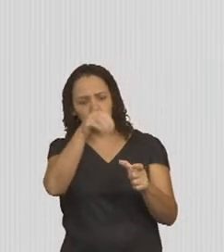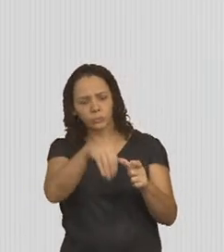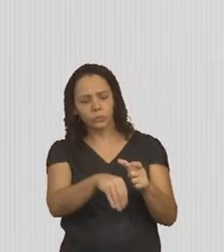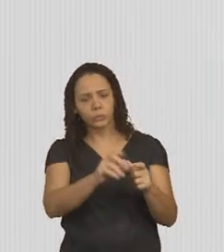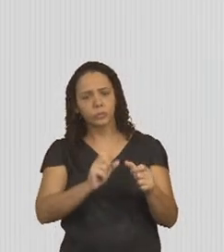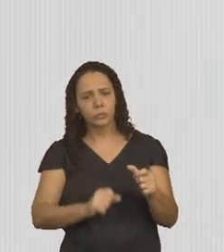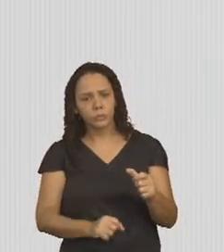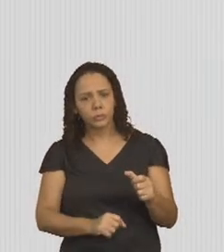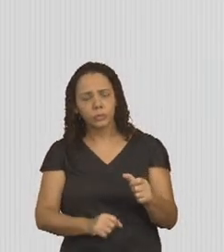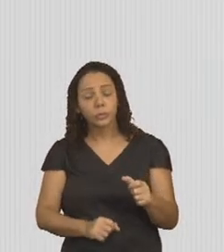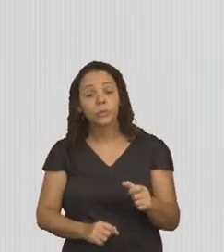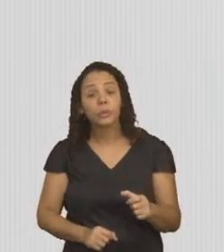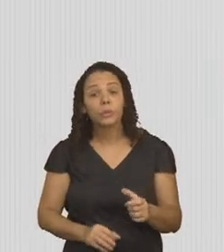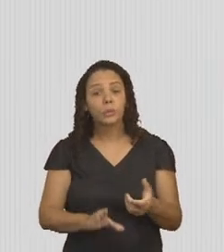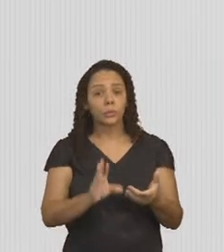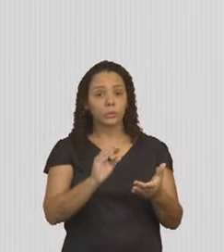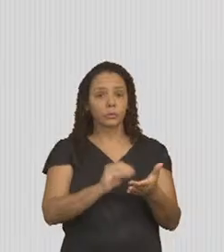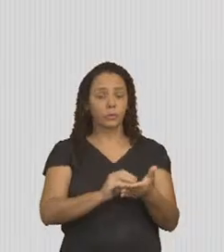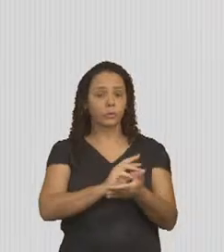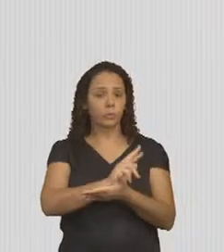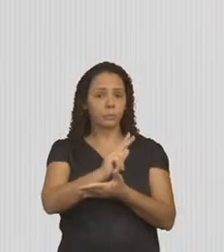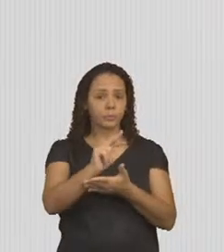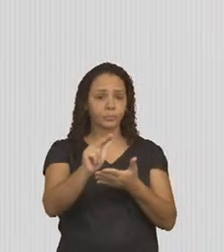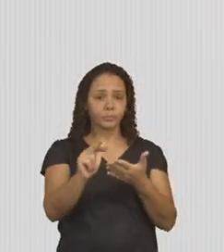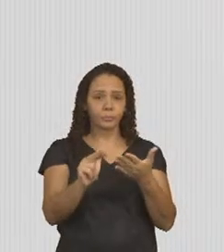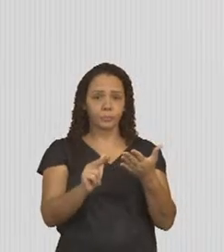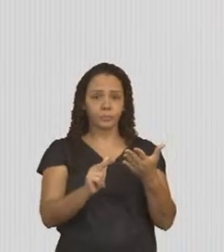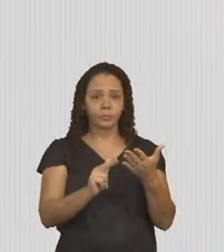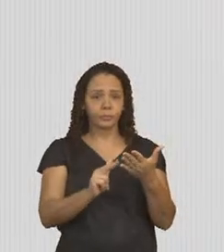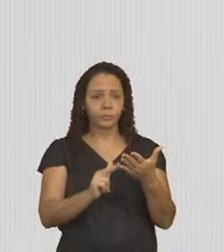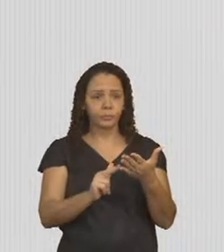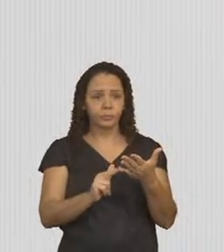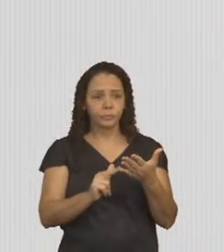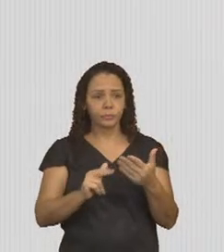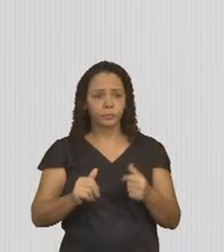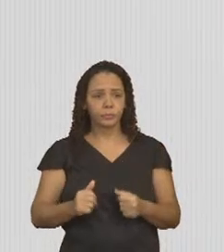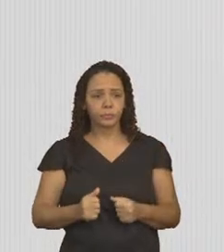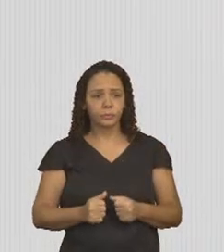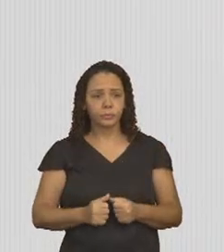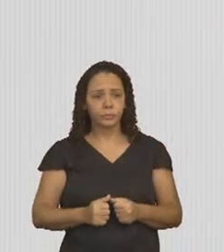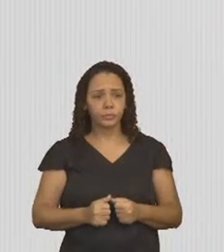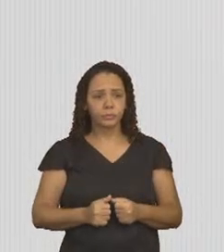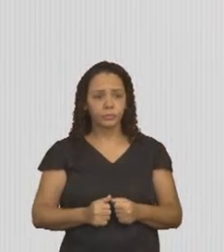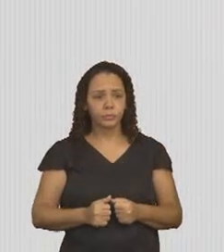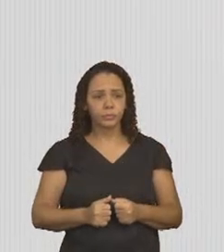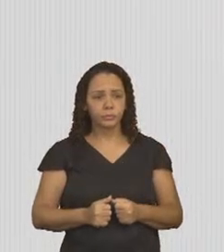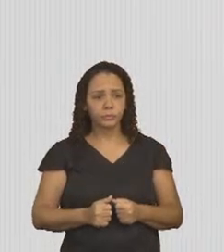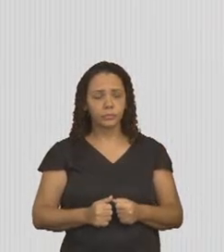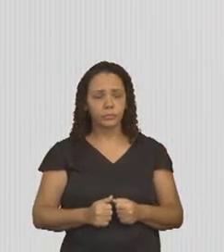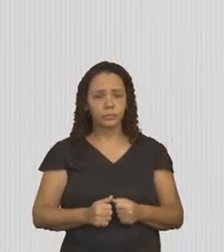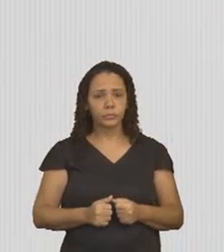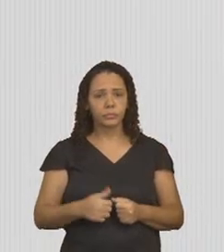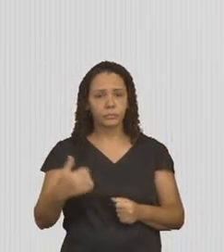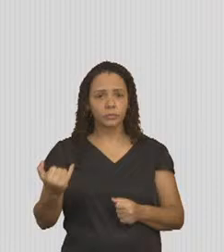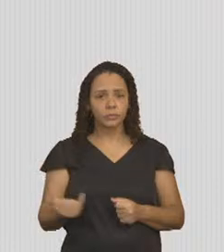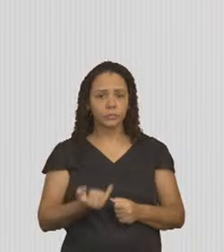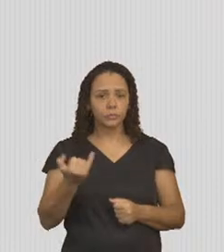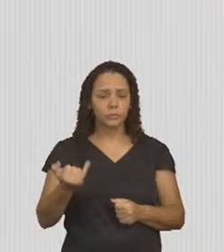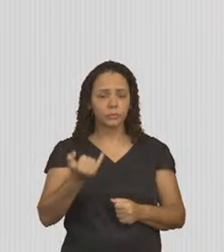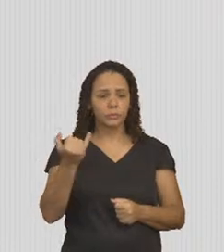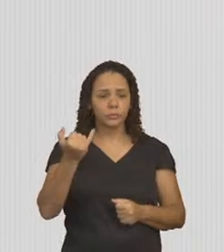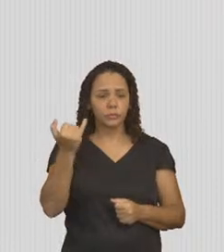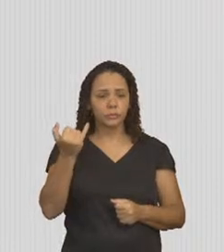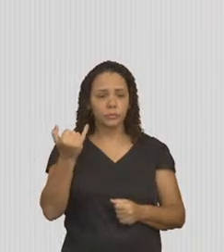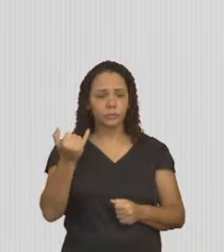sendo depredadas, a gente está com falta de uma série ali de instalações de infraestruturas que são importantes para